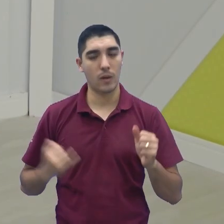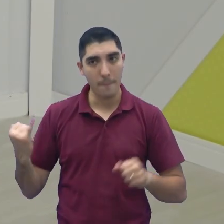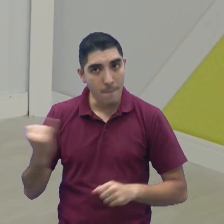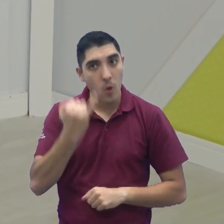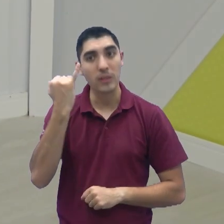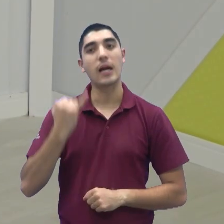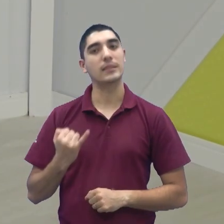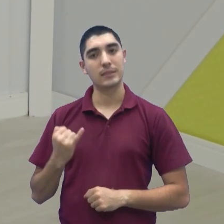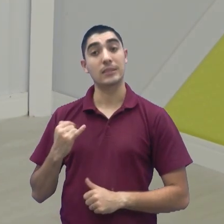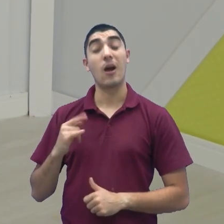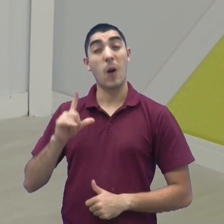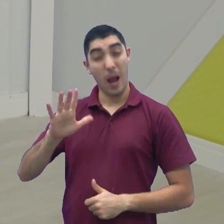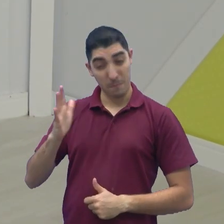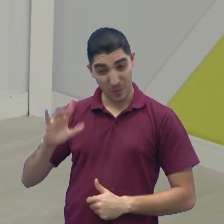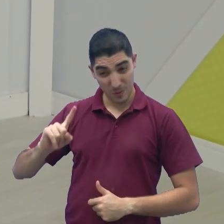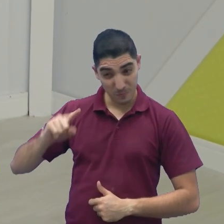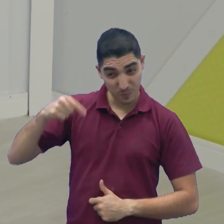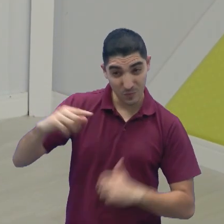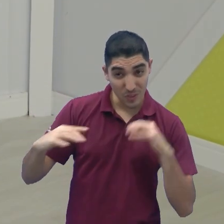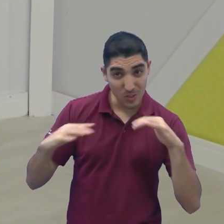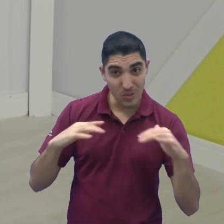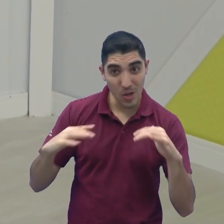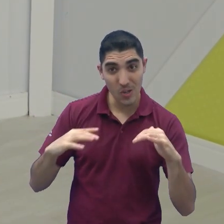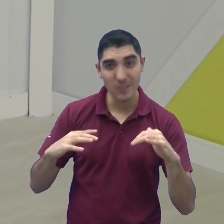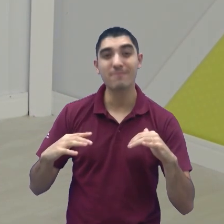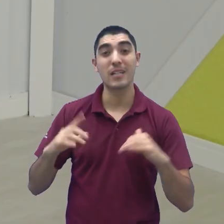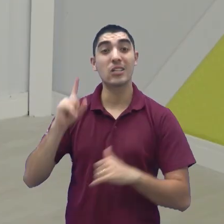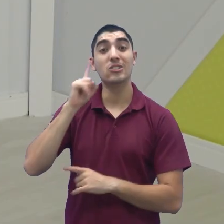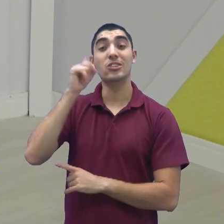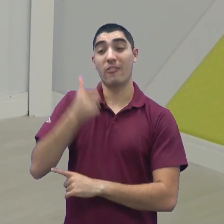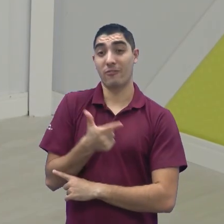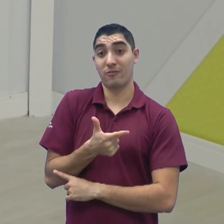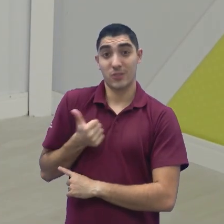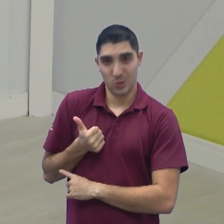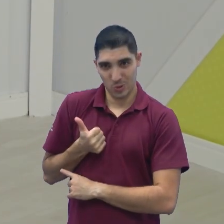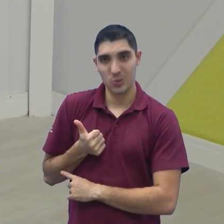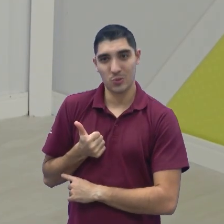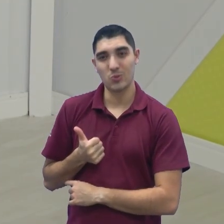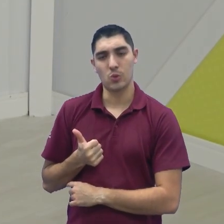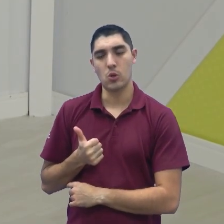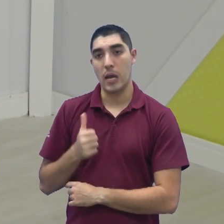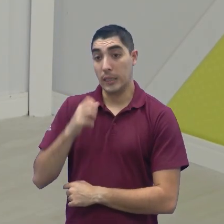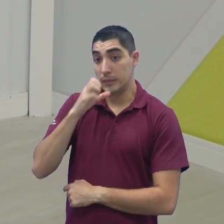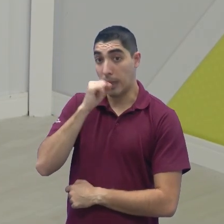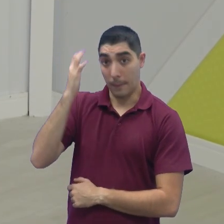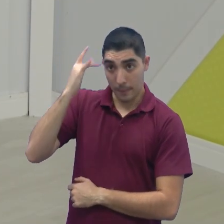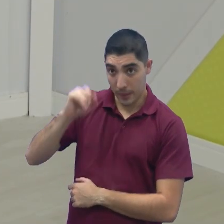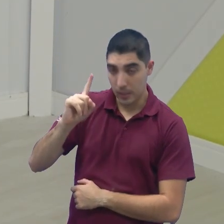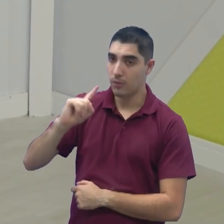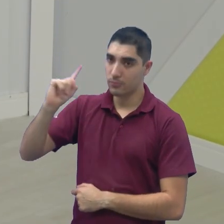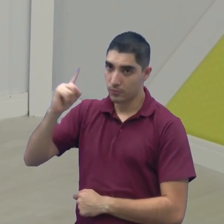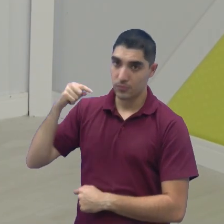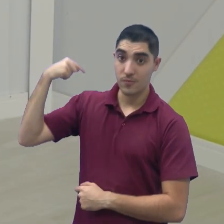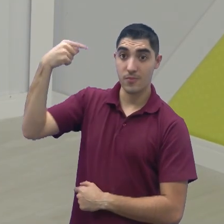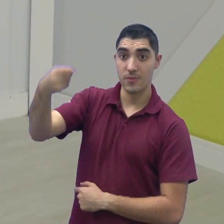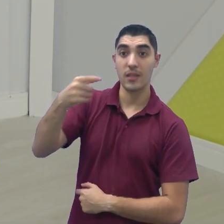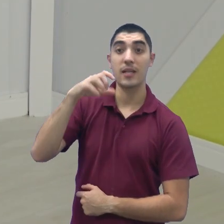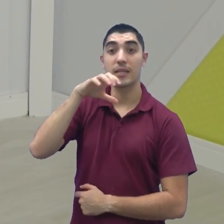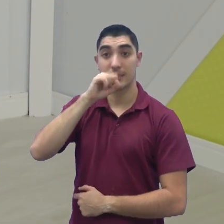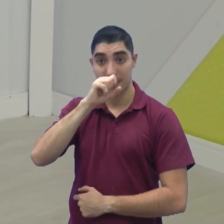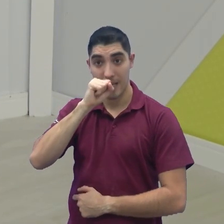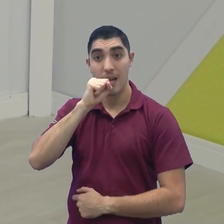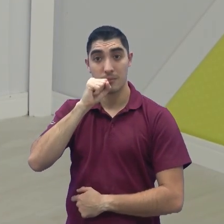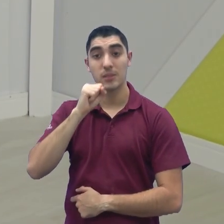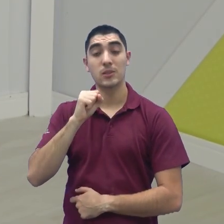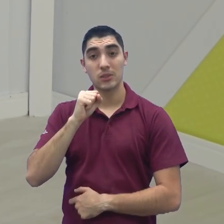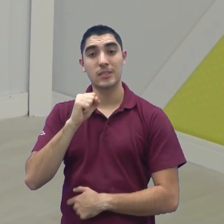rodada, Paulito, tem uma pedreira. Só no dia 21, sem ser no sábado amanhã, obviamente, sábado de carnaval. No outro